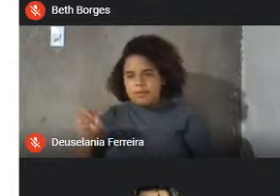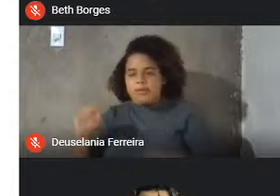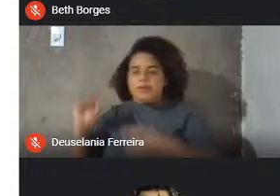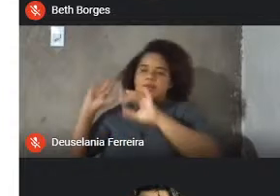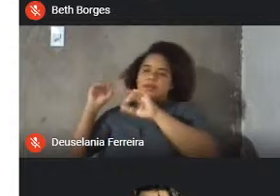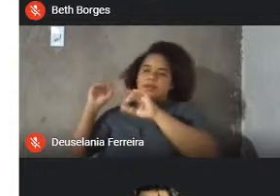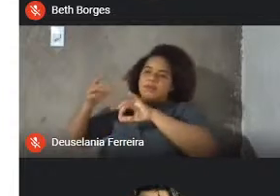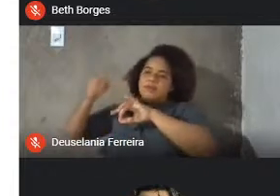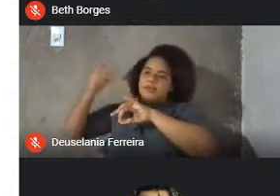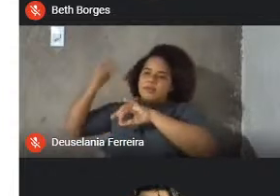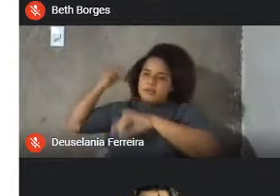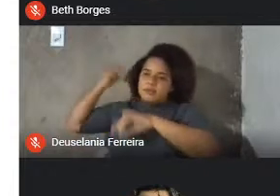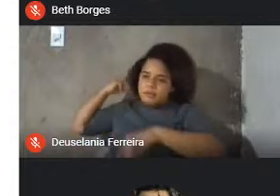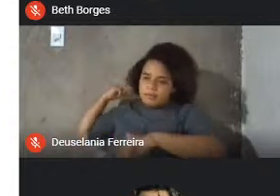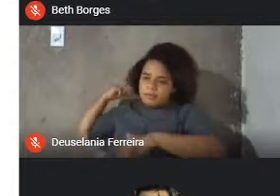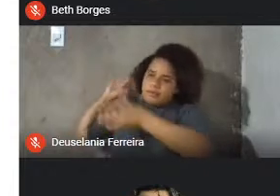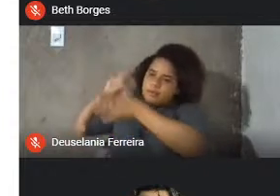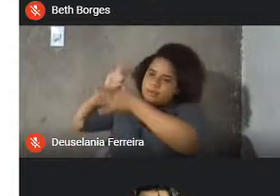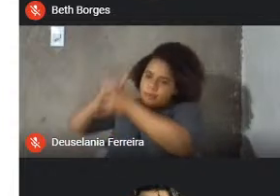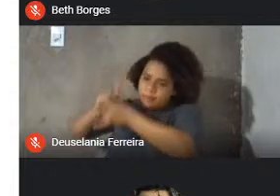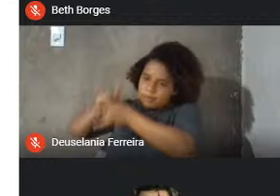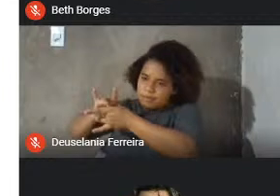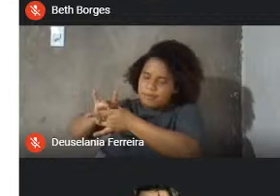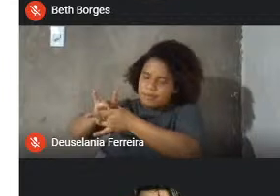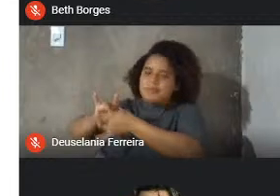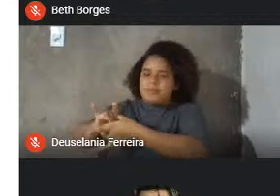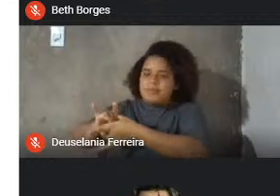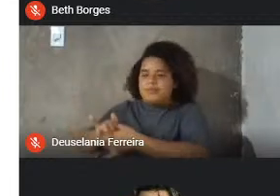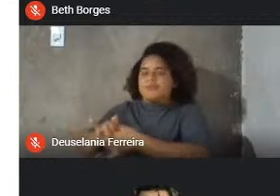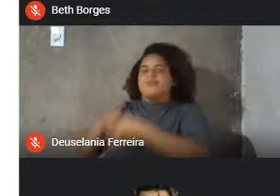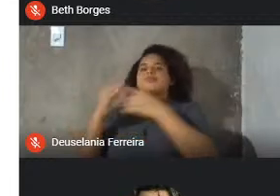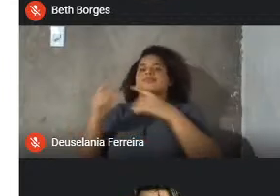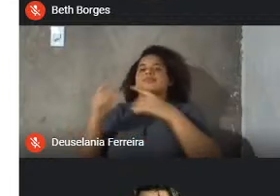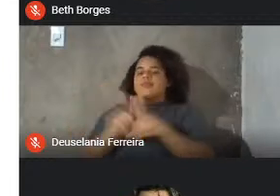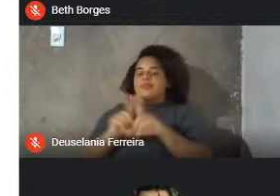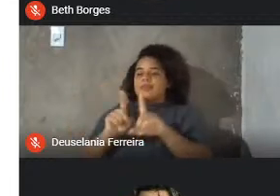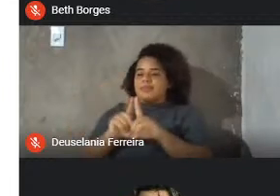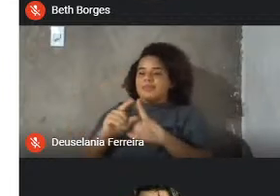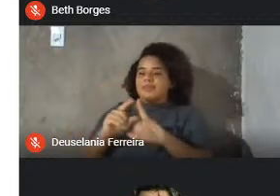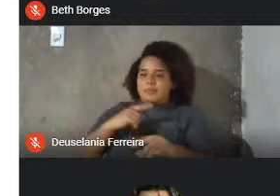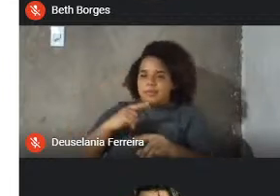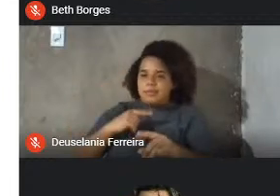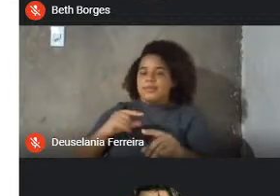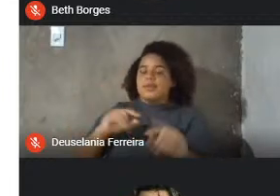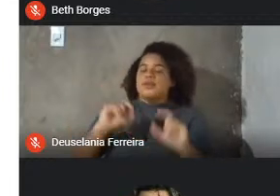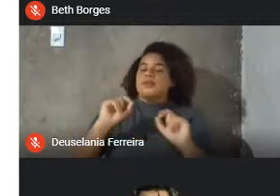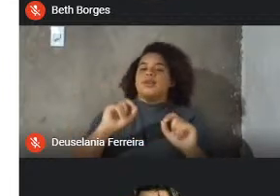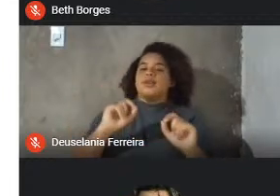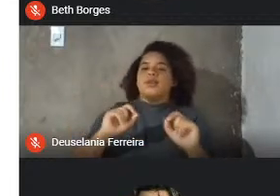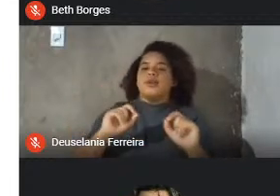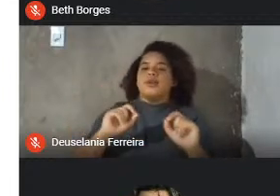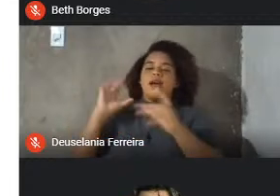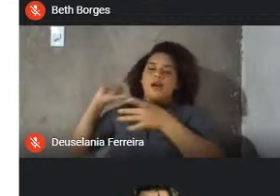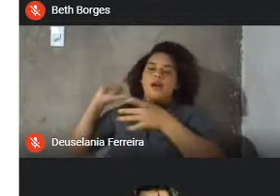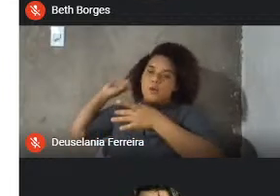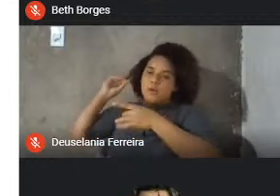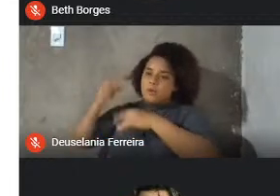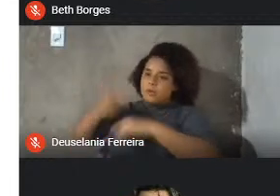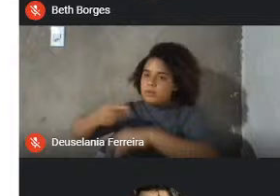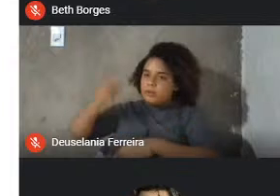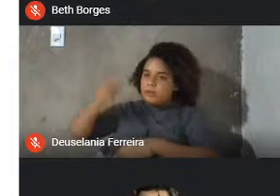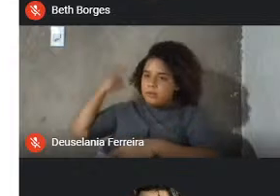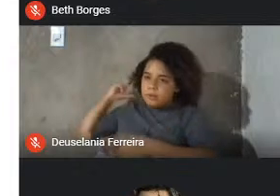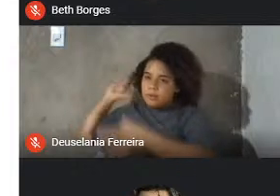o resgate por idades, tá? Vai de idade por idade, o resgate situacional, que vai por uma situação, e o